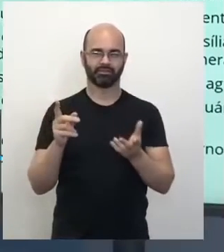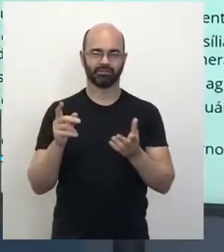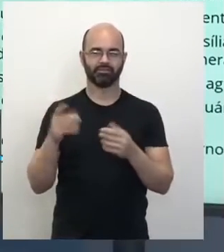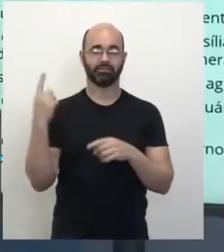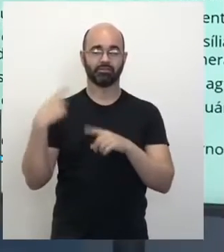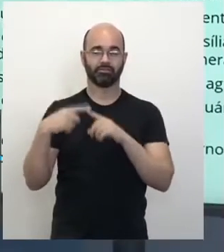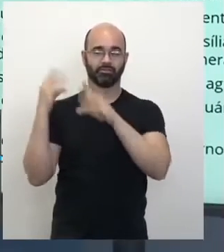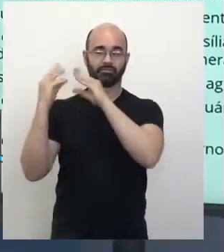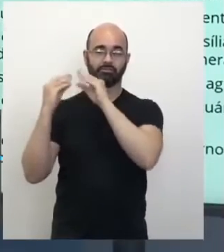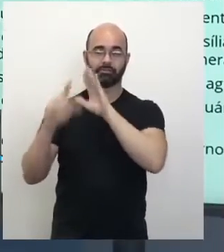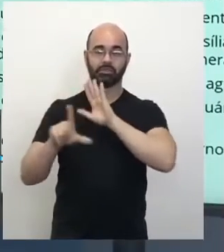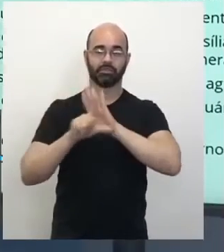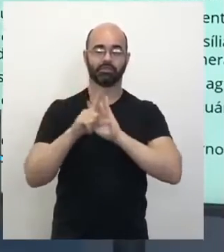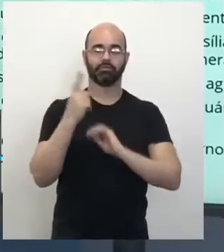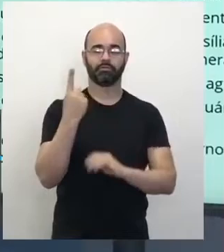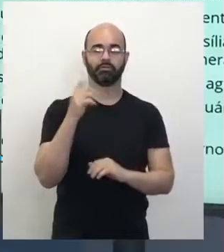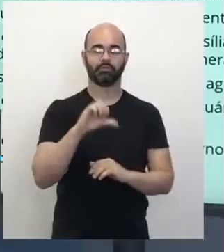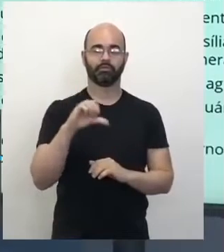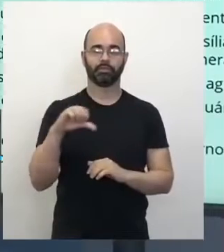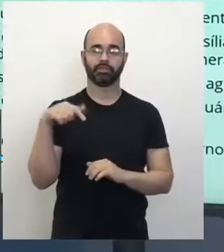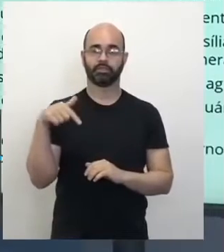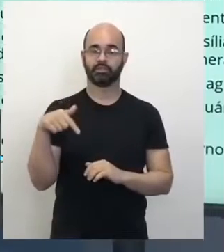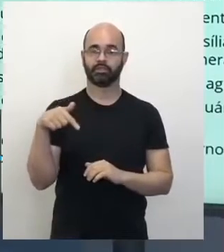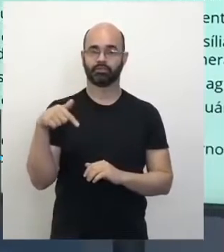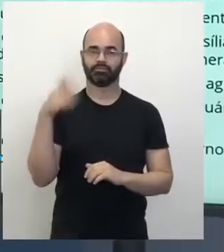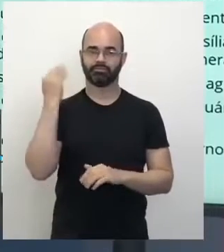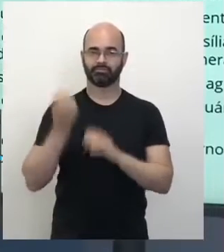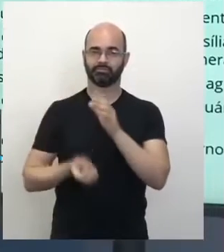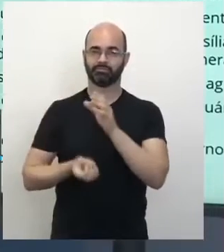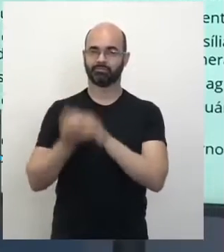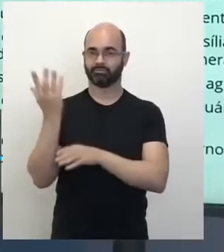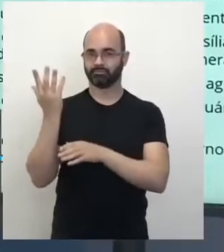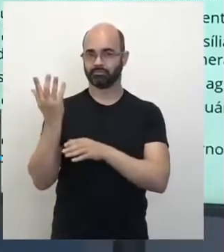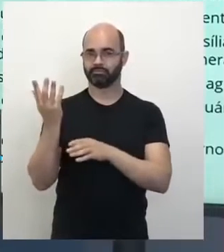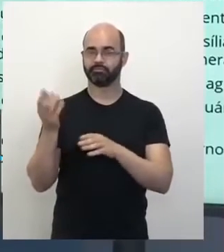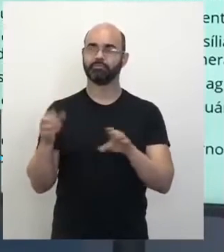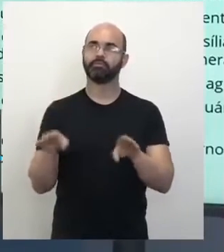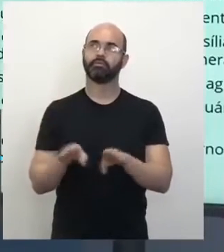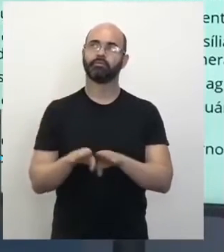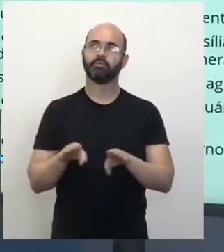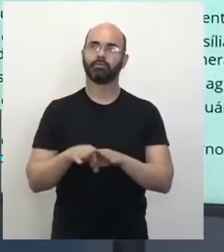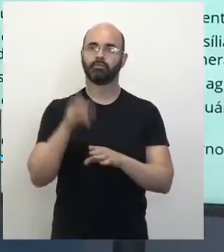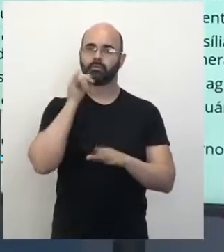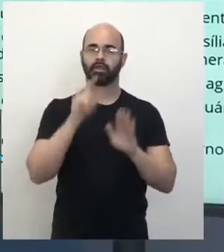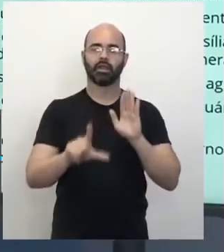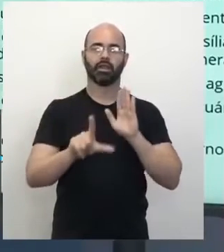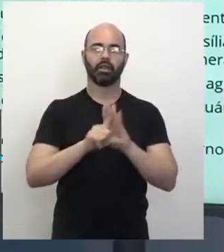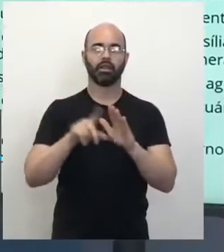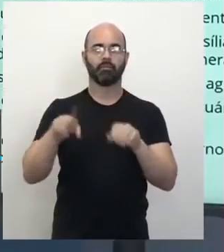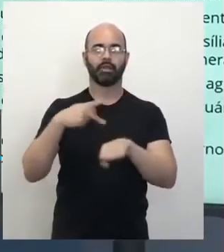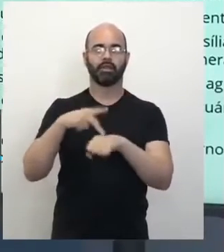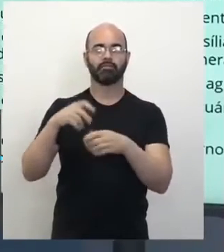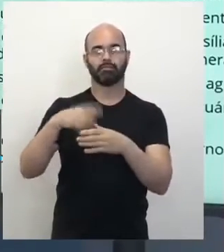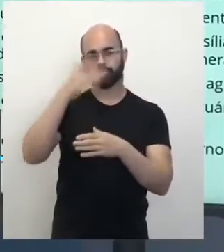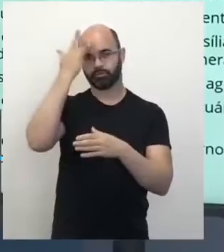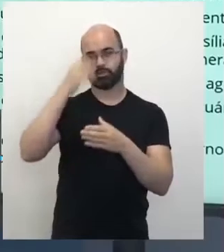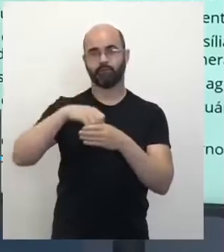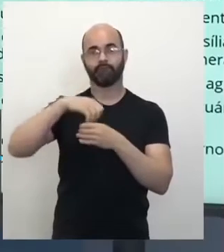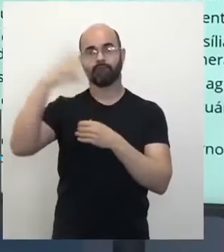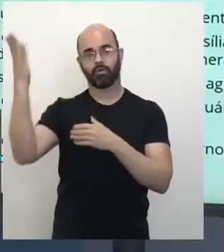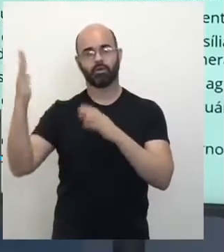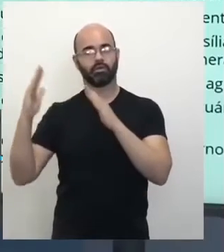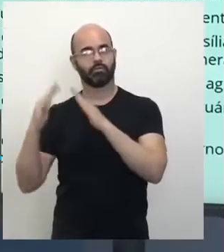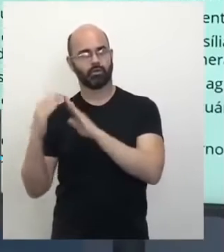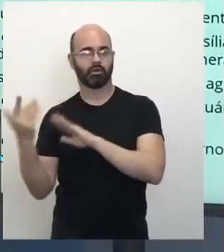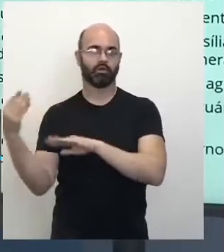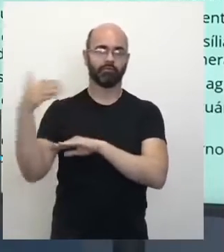de 1997, né? Antes tinha a lei do estrangeiro, em 1980, que aí se implantou